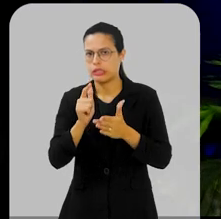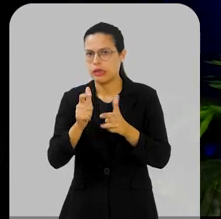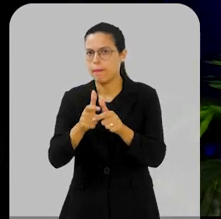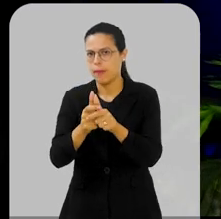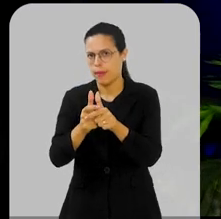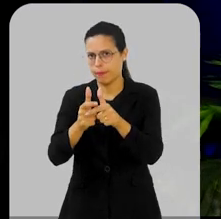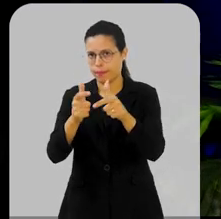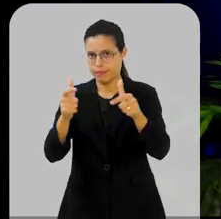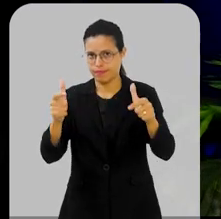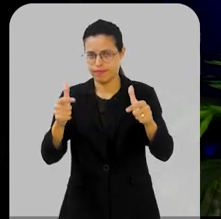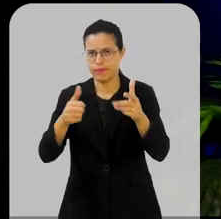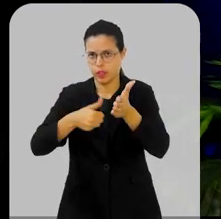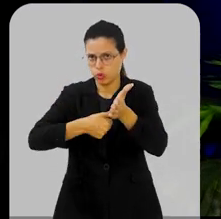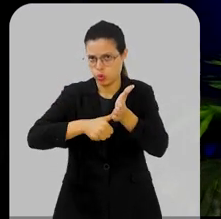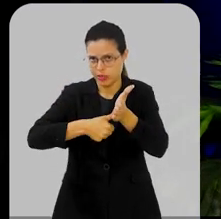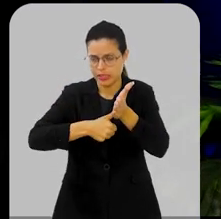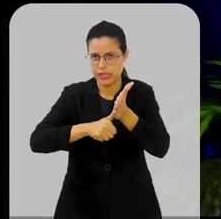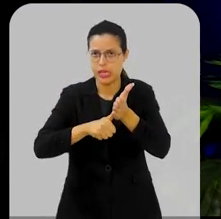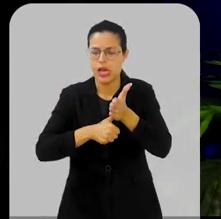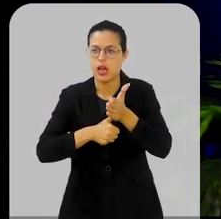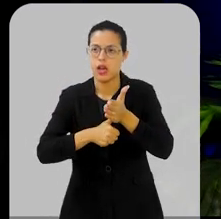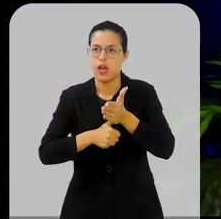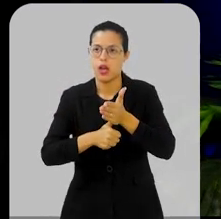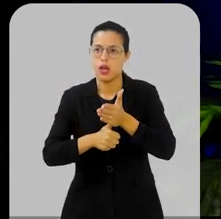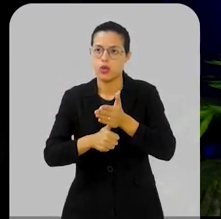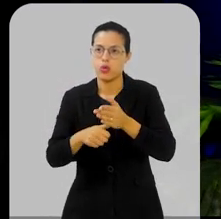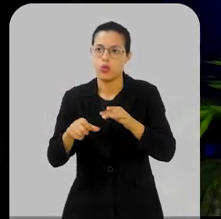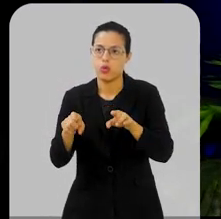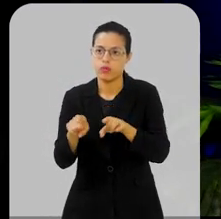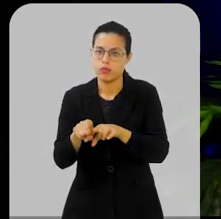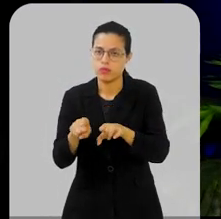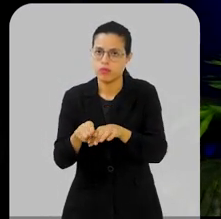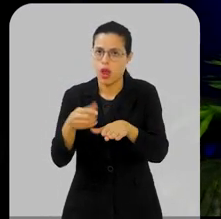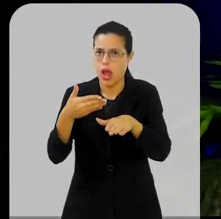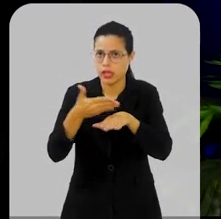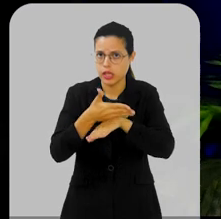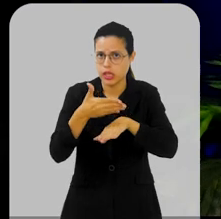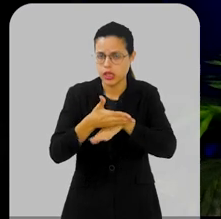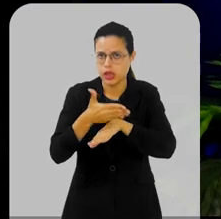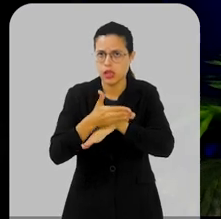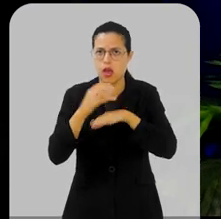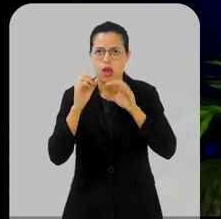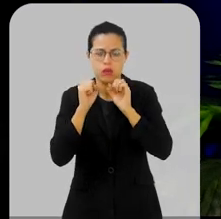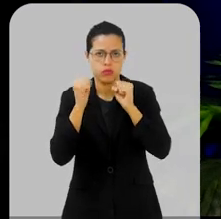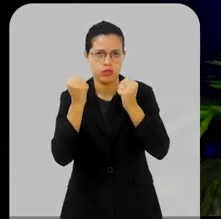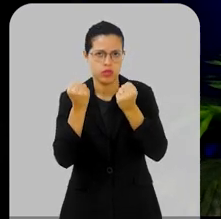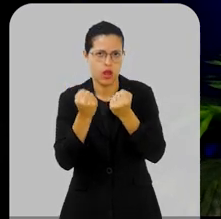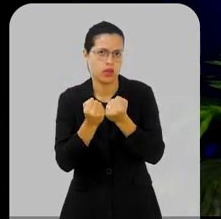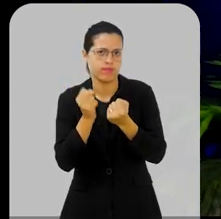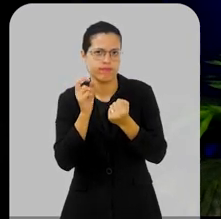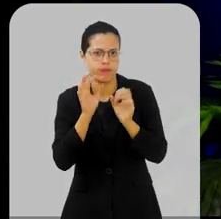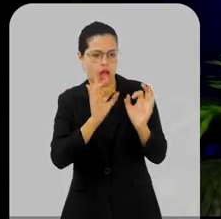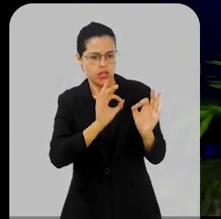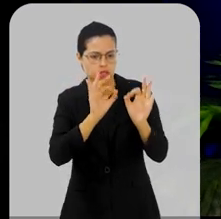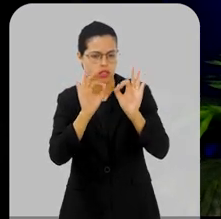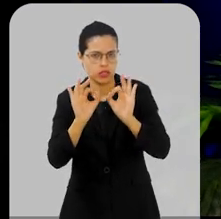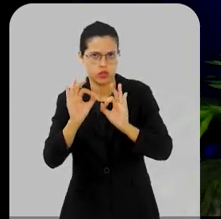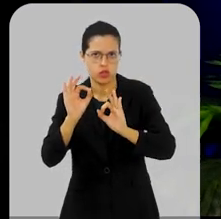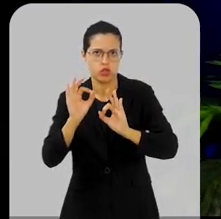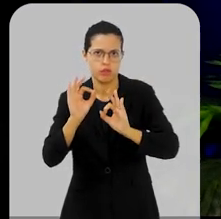de associados é facultar a ida, o acesso ao estádio para ver o jogo do